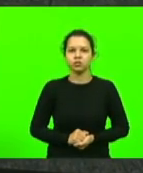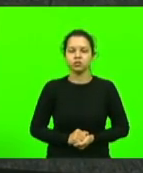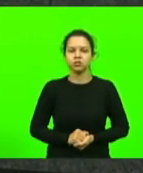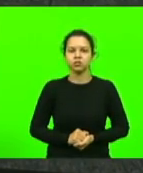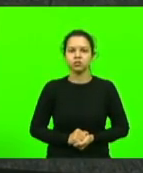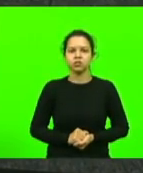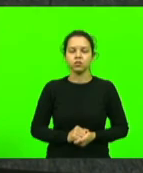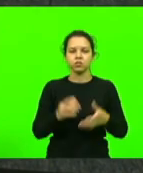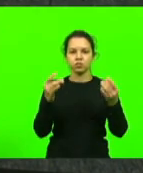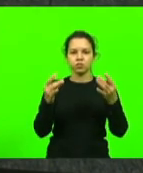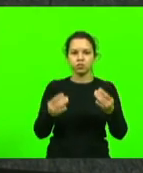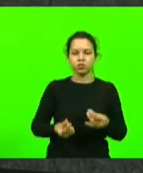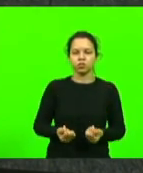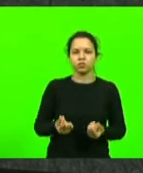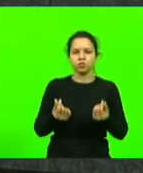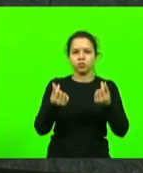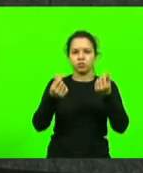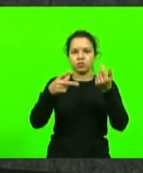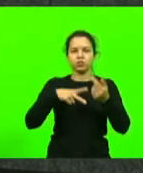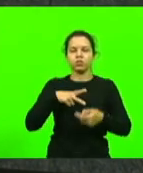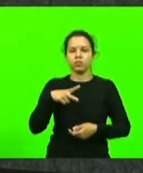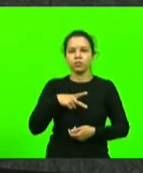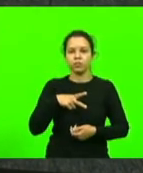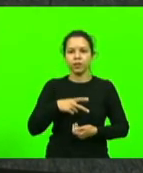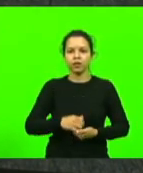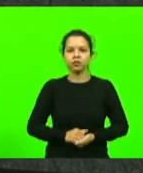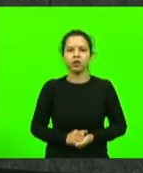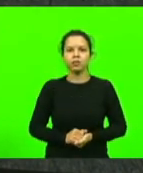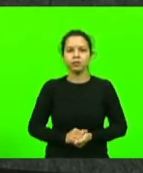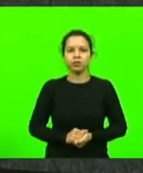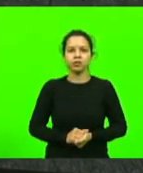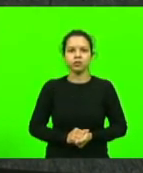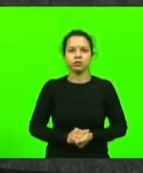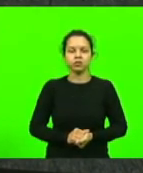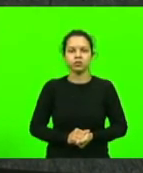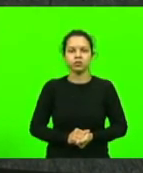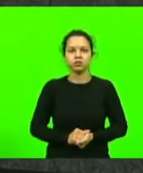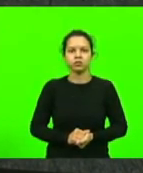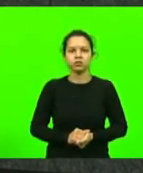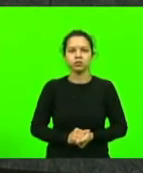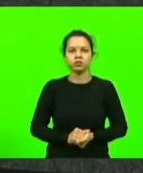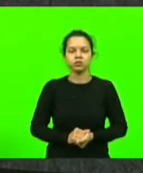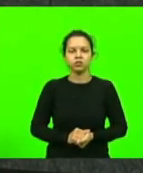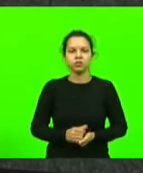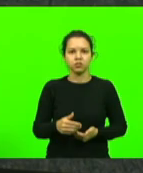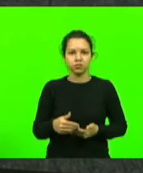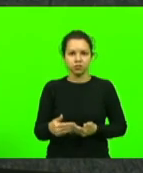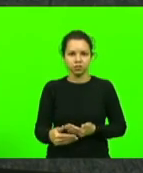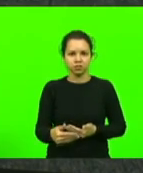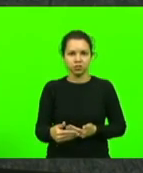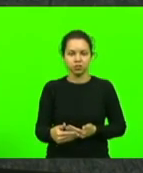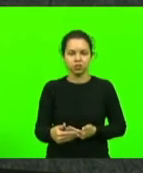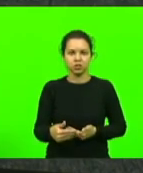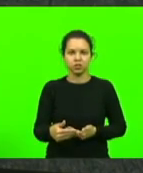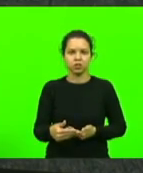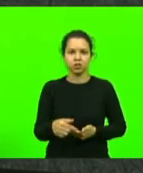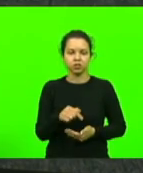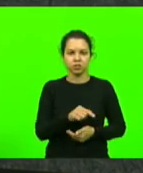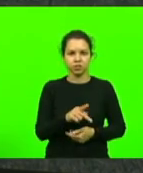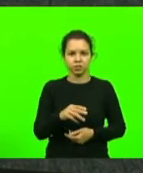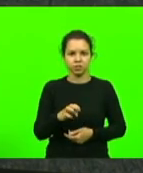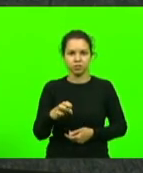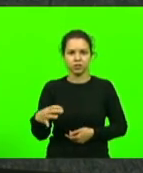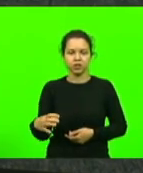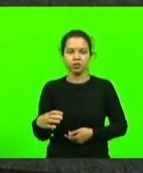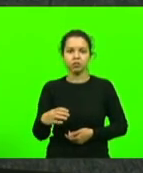de lucros da iniciativa privada Quem Perde é a população é o servidor público está sendo atacado com essa PEC quem